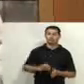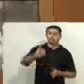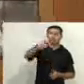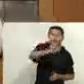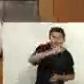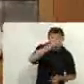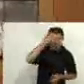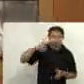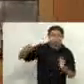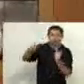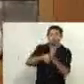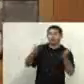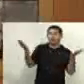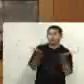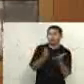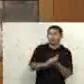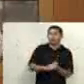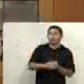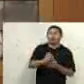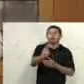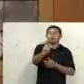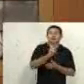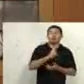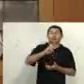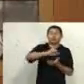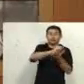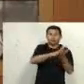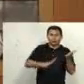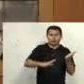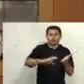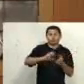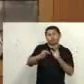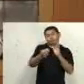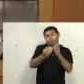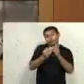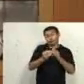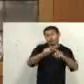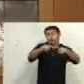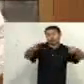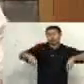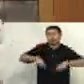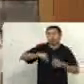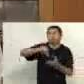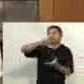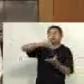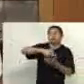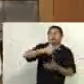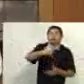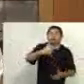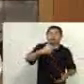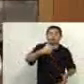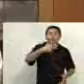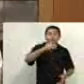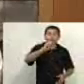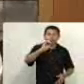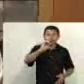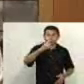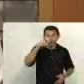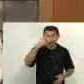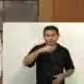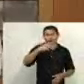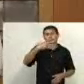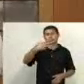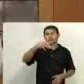Olá pessoal, retornamos com a resolução então da atividade proposta em sala para vocês. E as 2038 Andradas, Minas